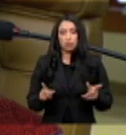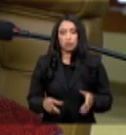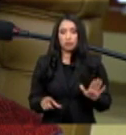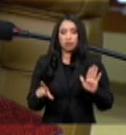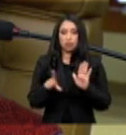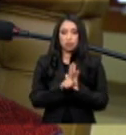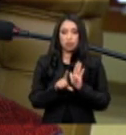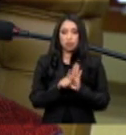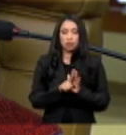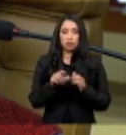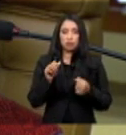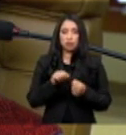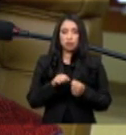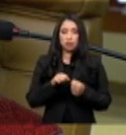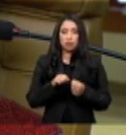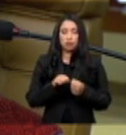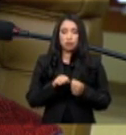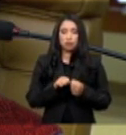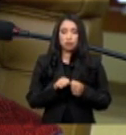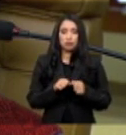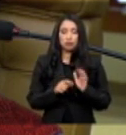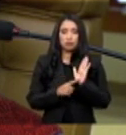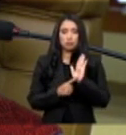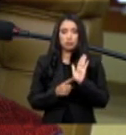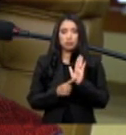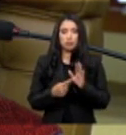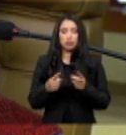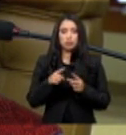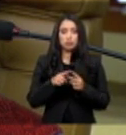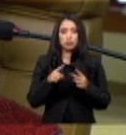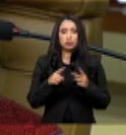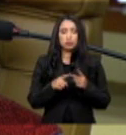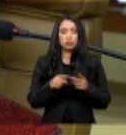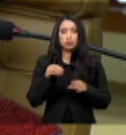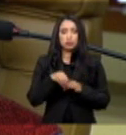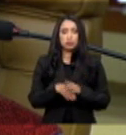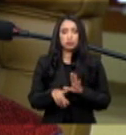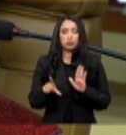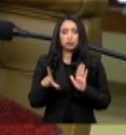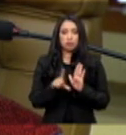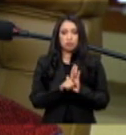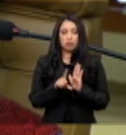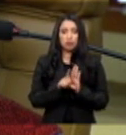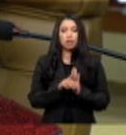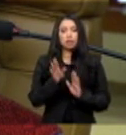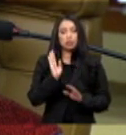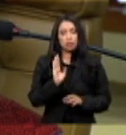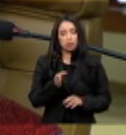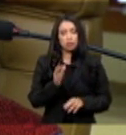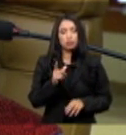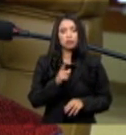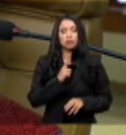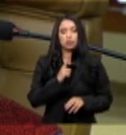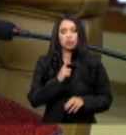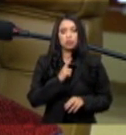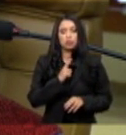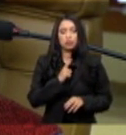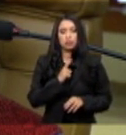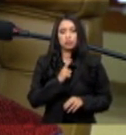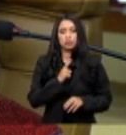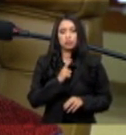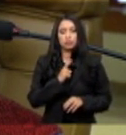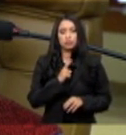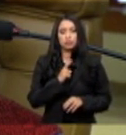uma vez que a referida modalidade encontra ao menos duas previsões na legislação já vigente. Afirma ainda